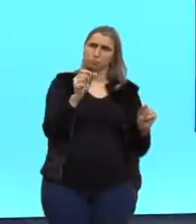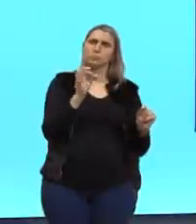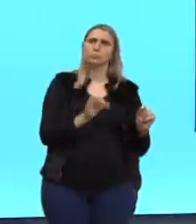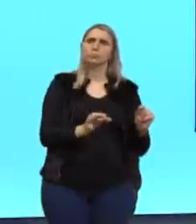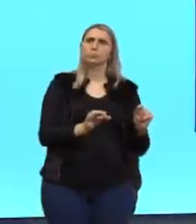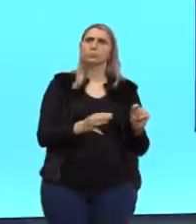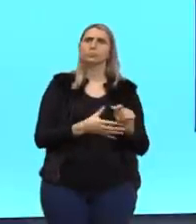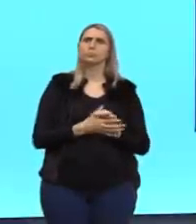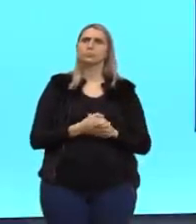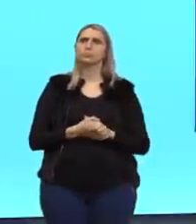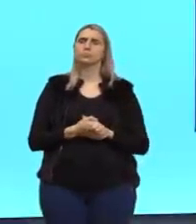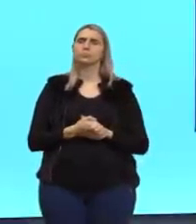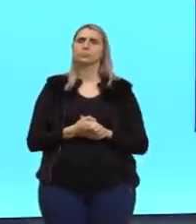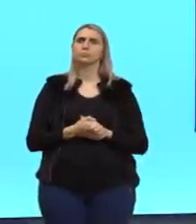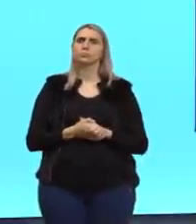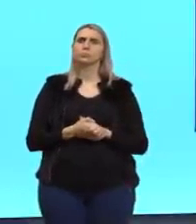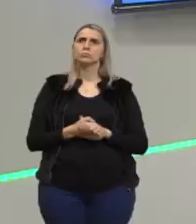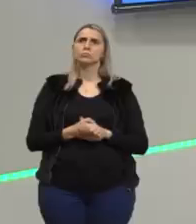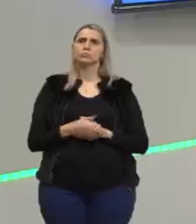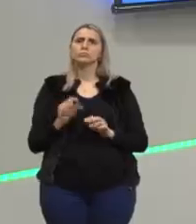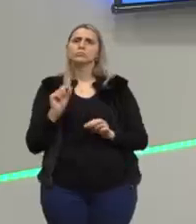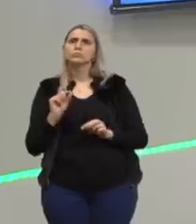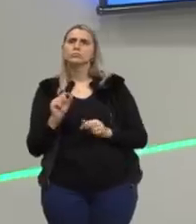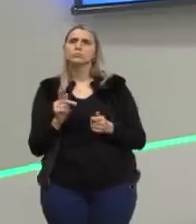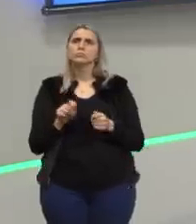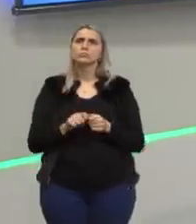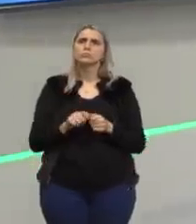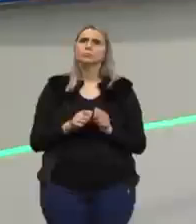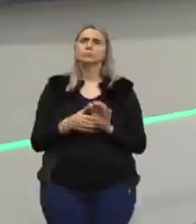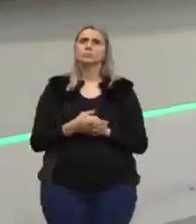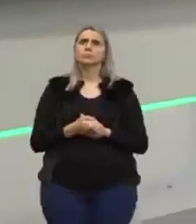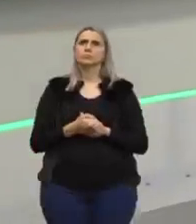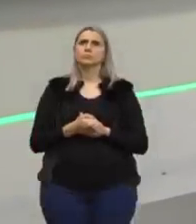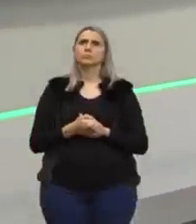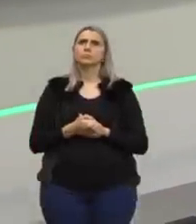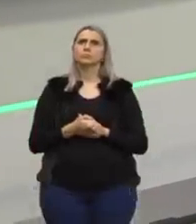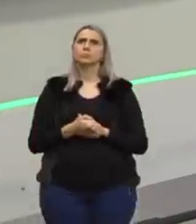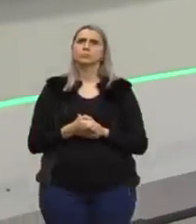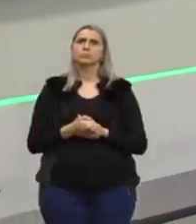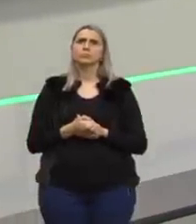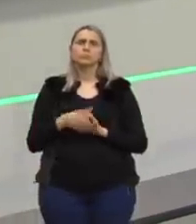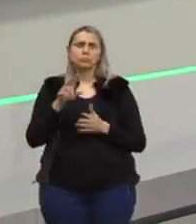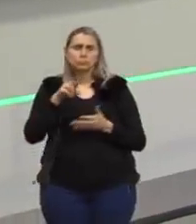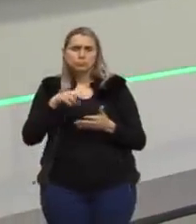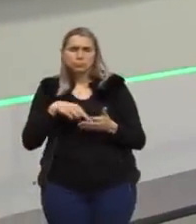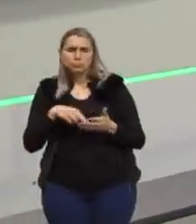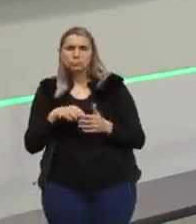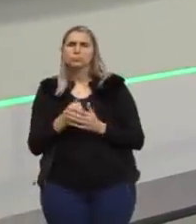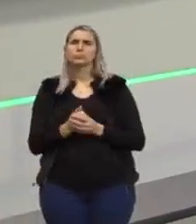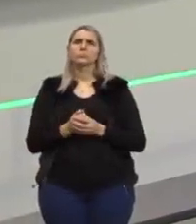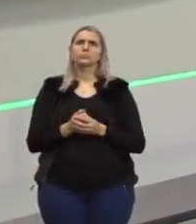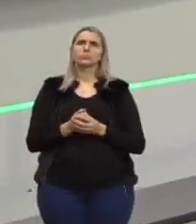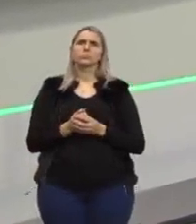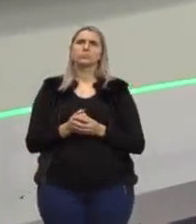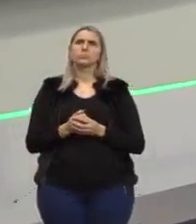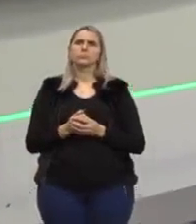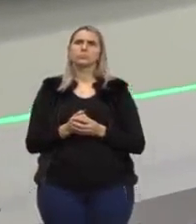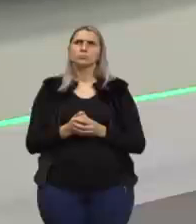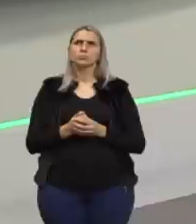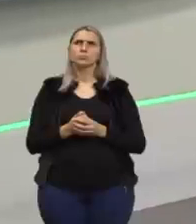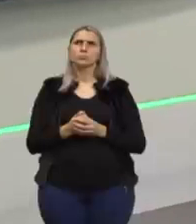Então, o que, que nós vamos fazer? Já que nós lemos, já que a gente